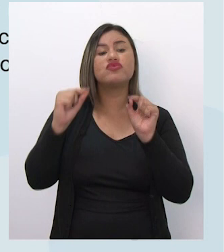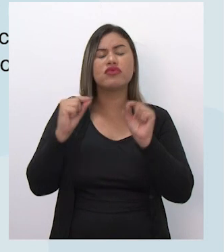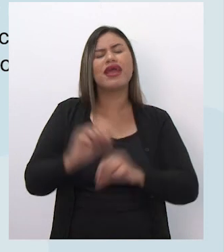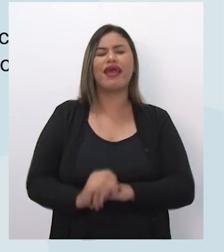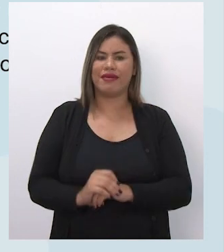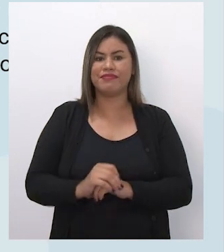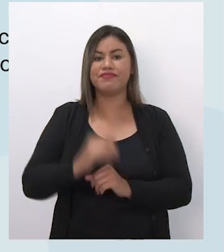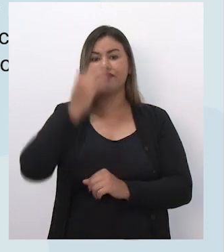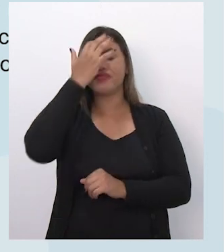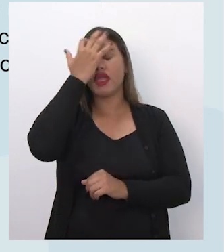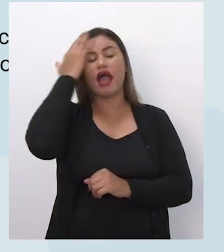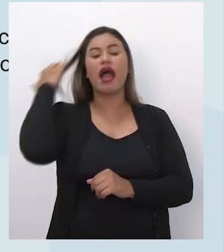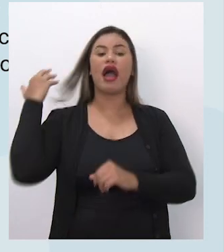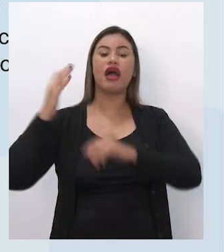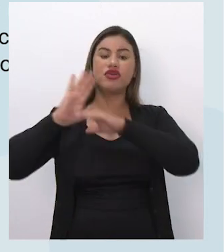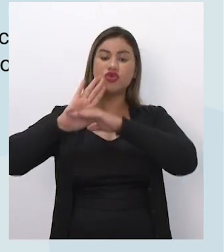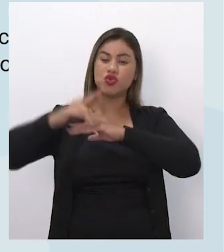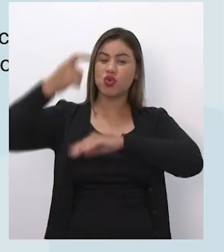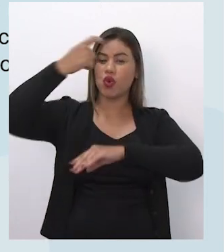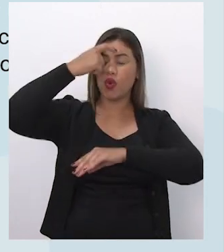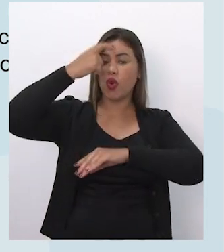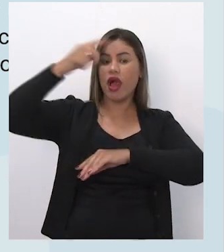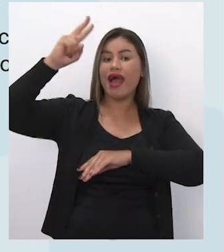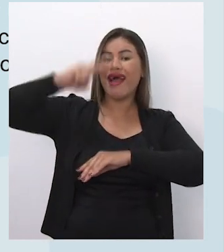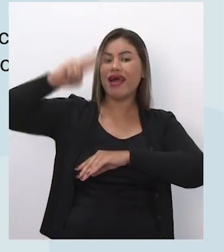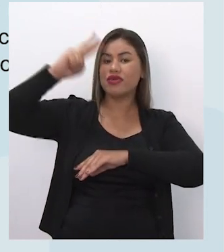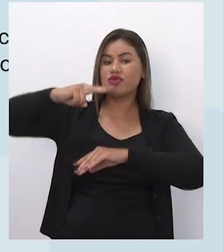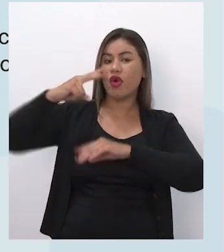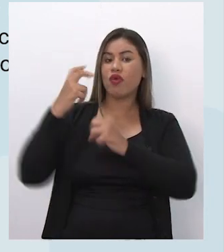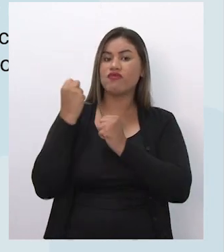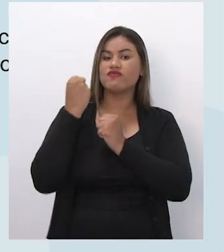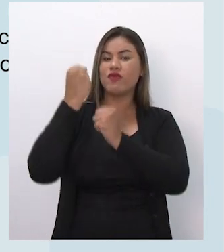a consciência histórica que vai potencializar o